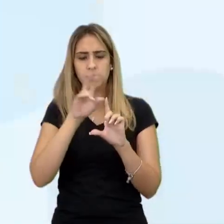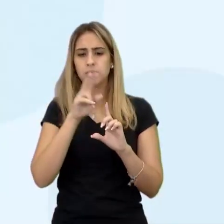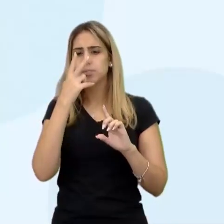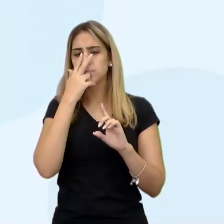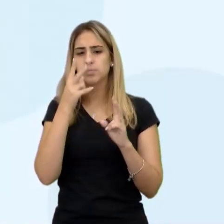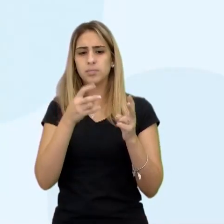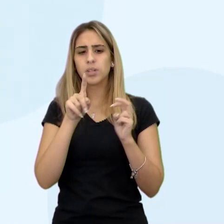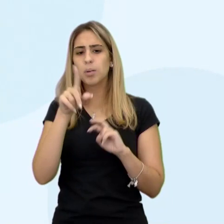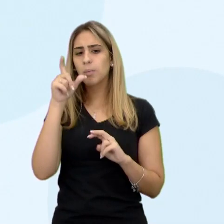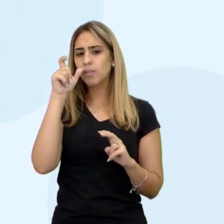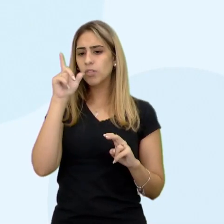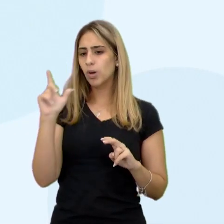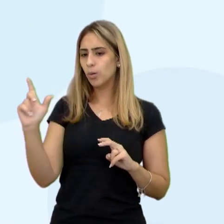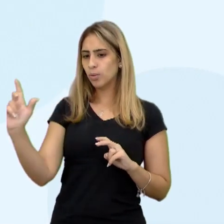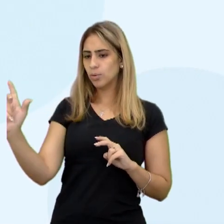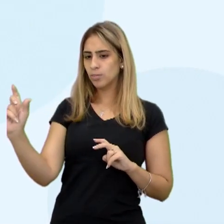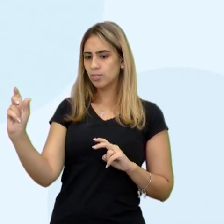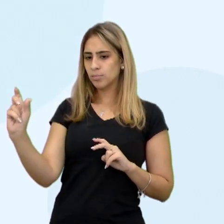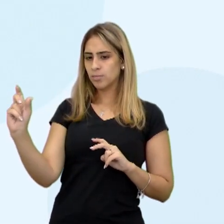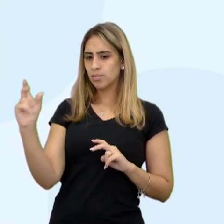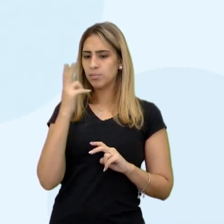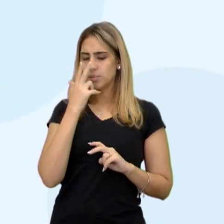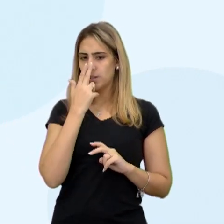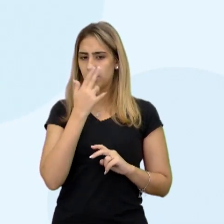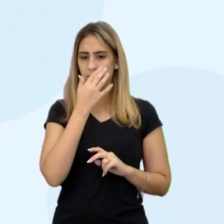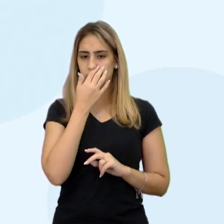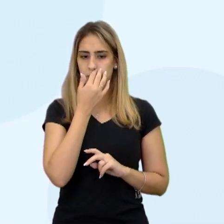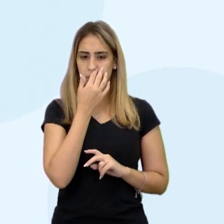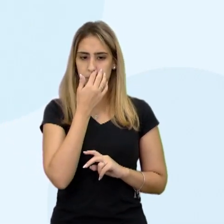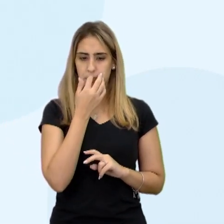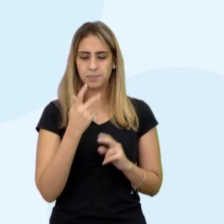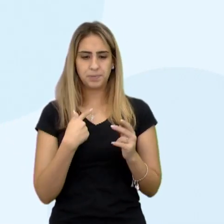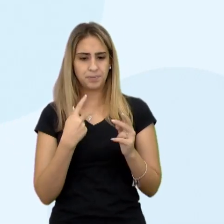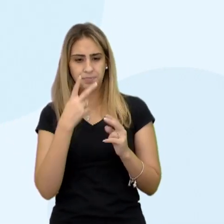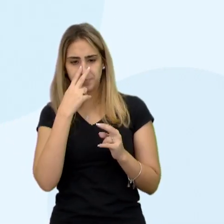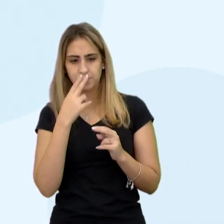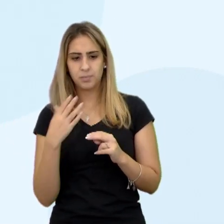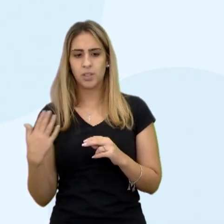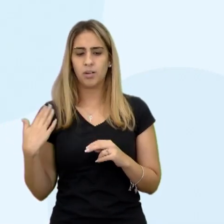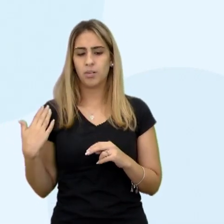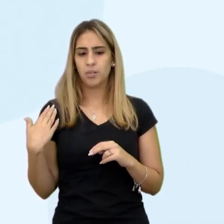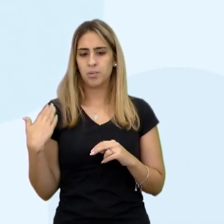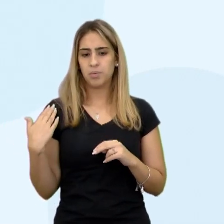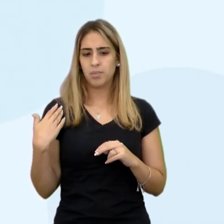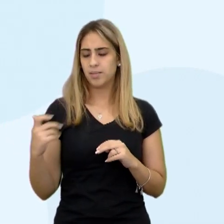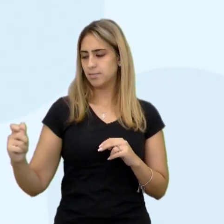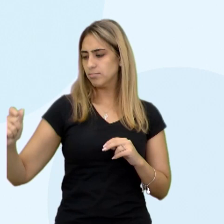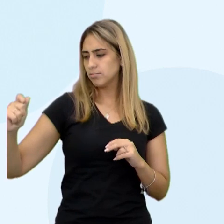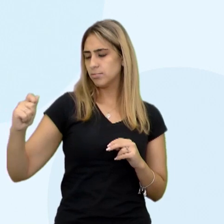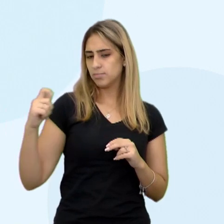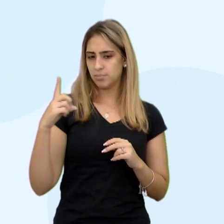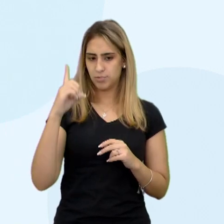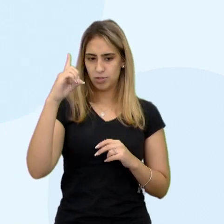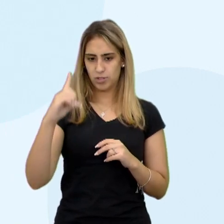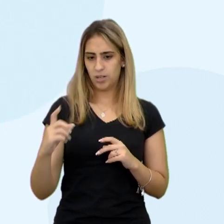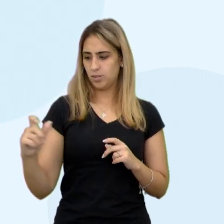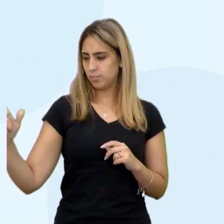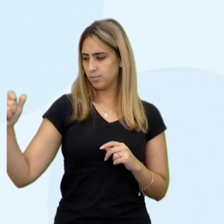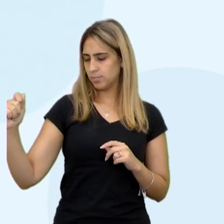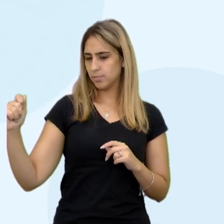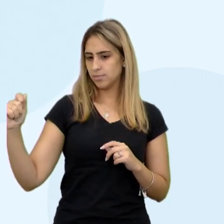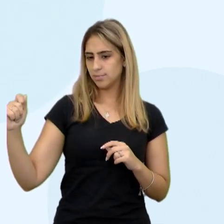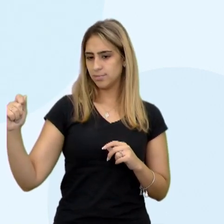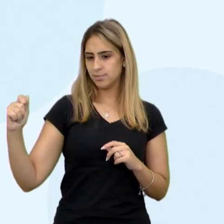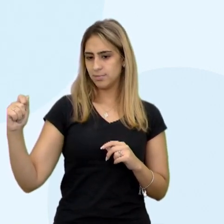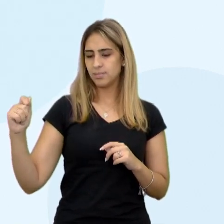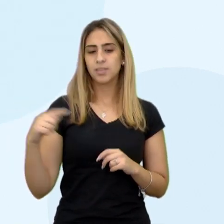uma selfie. Né? Pelo recorte que você fez ali, parece que o braço direito dela tá segurando uma câmera. E a distância,